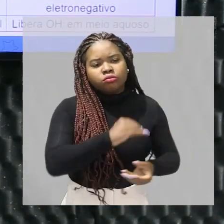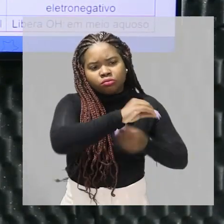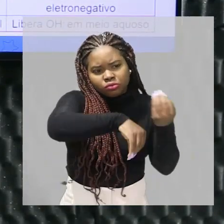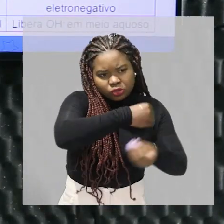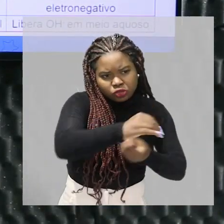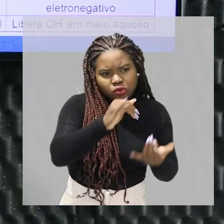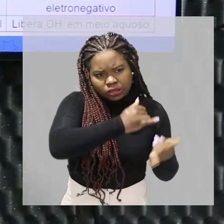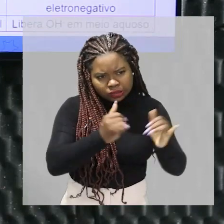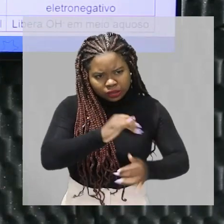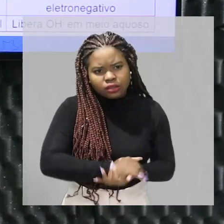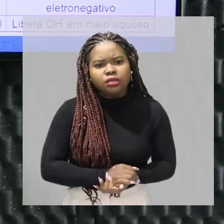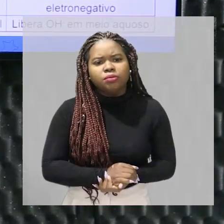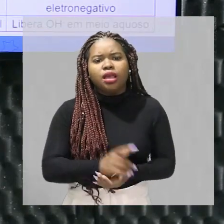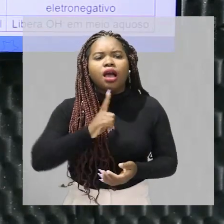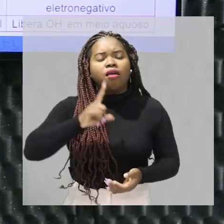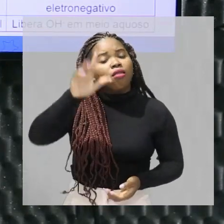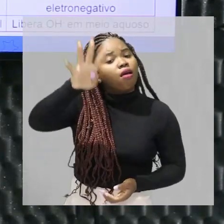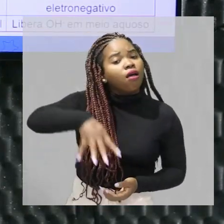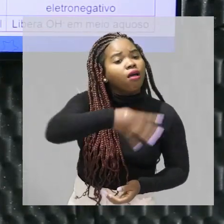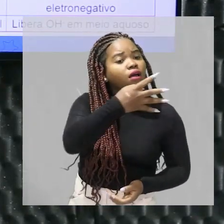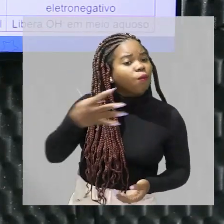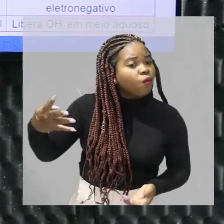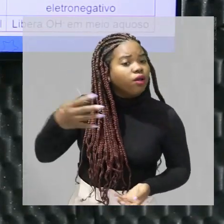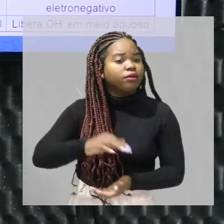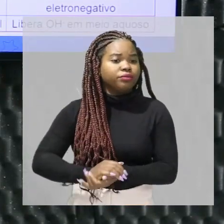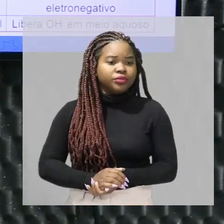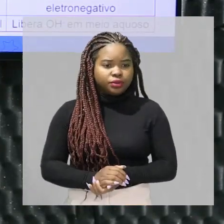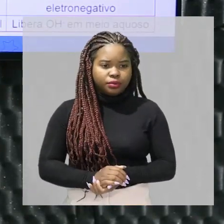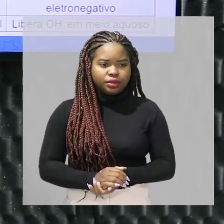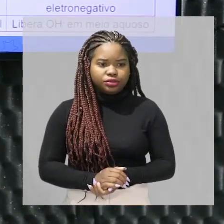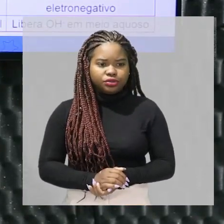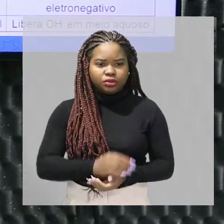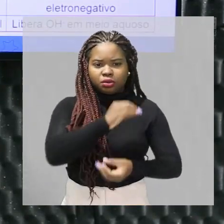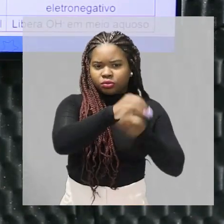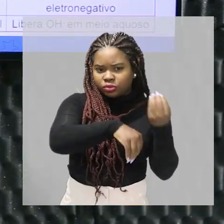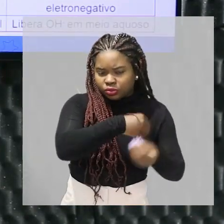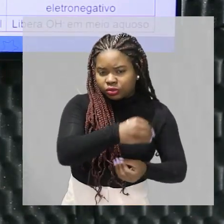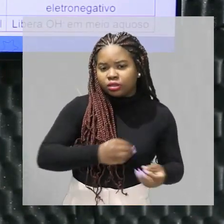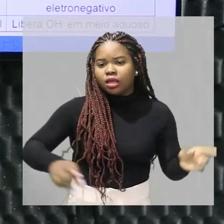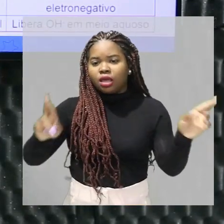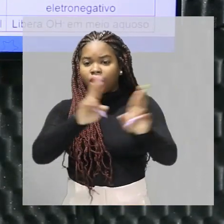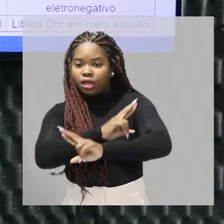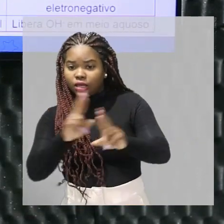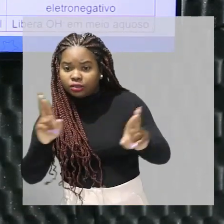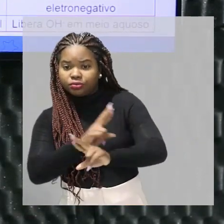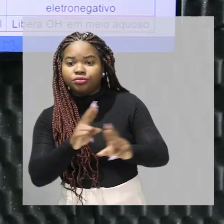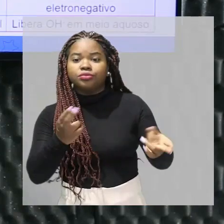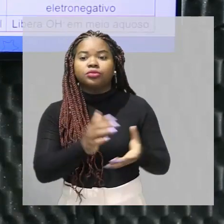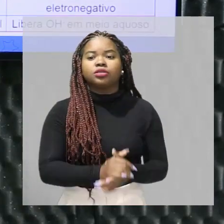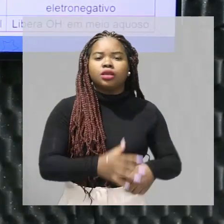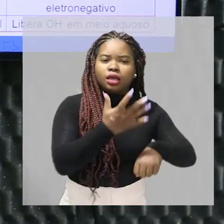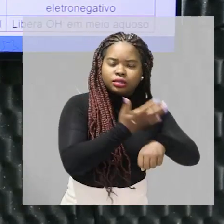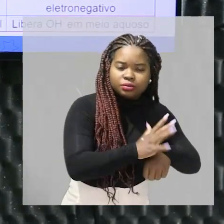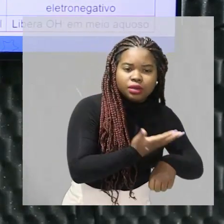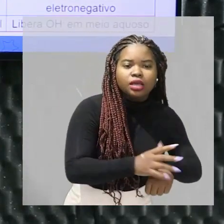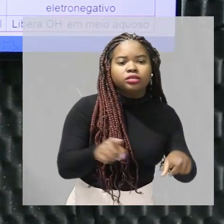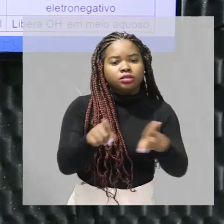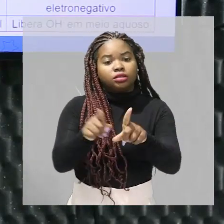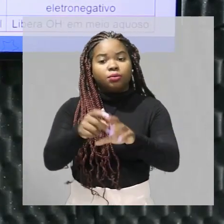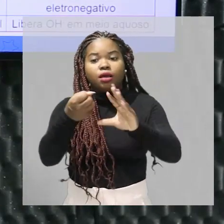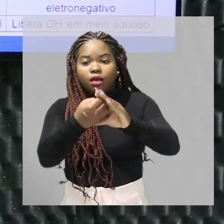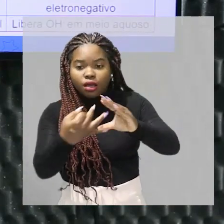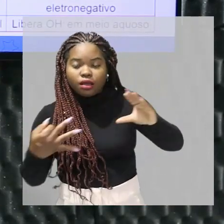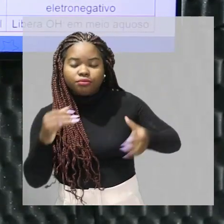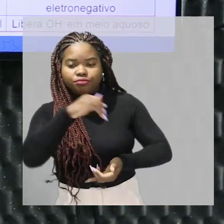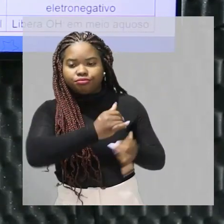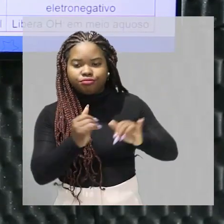substâncias analisadas associadas, respectivamente, às suas aplicações e às